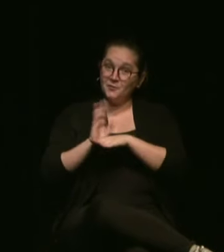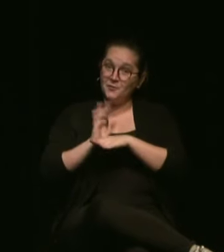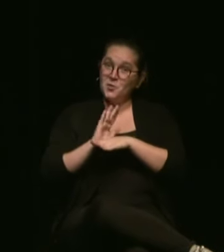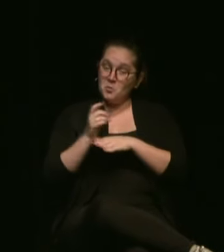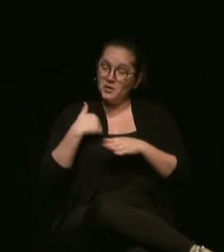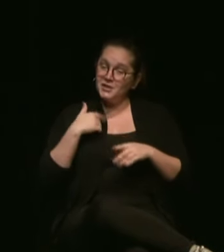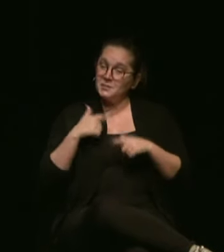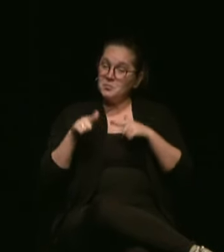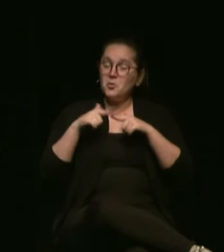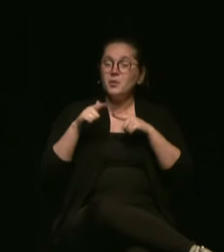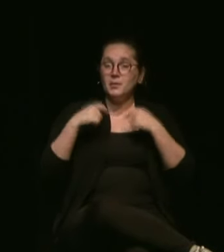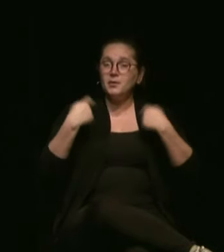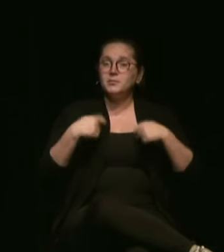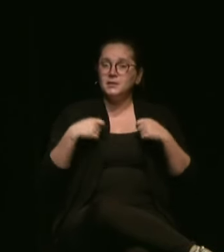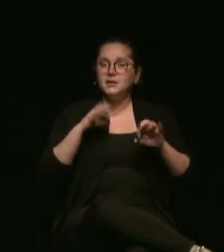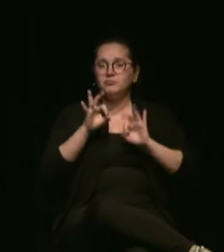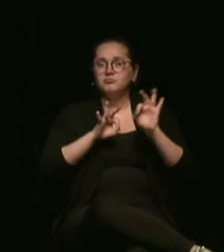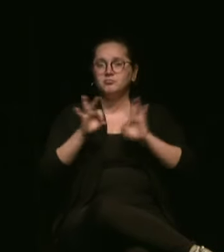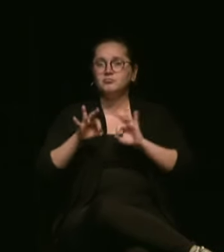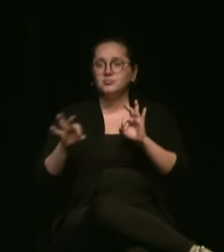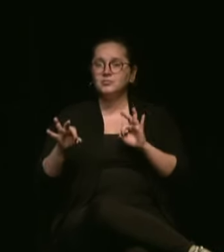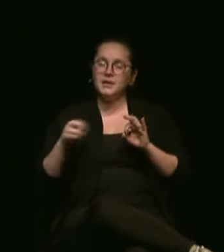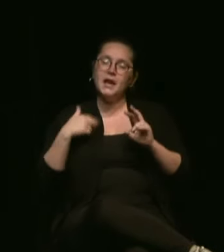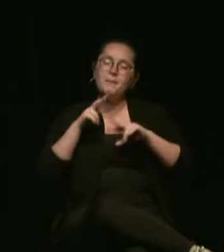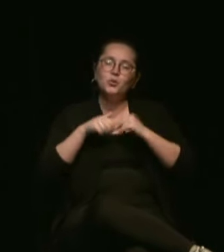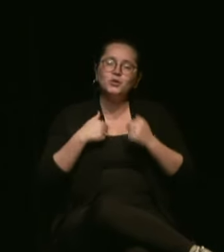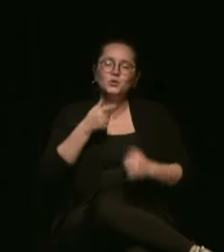boa, porque o Escorel diz a verdade,